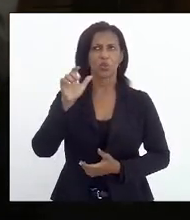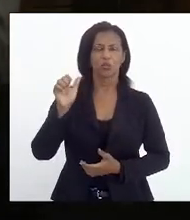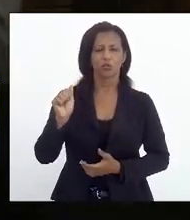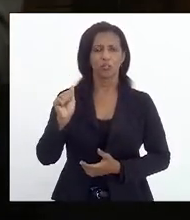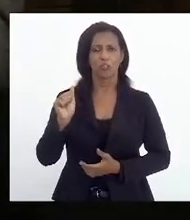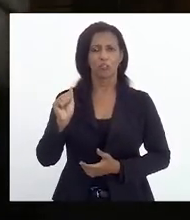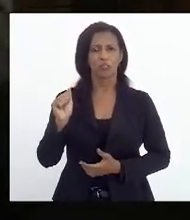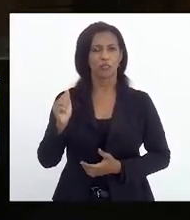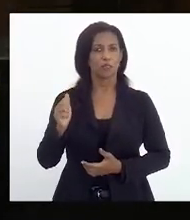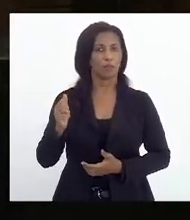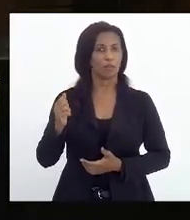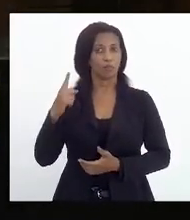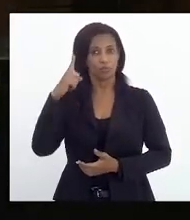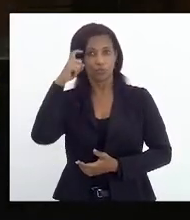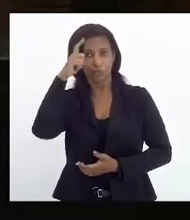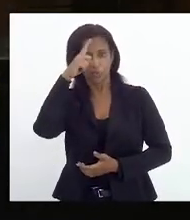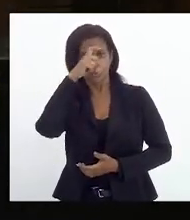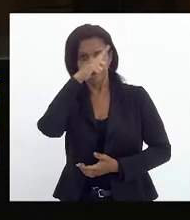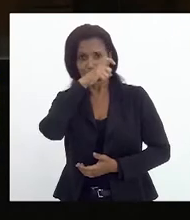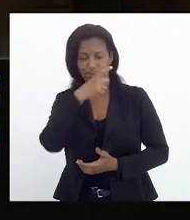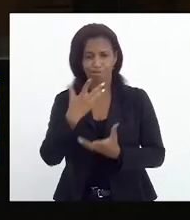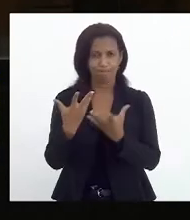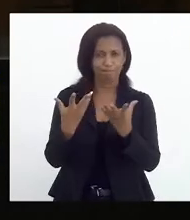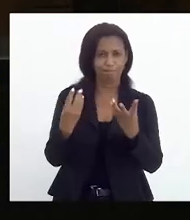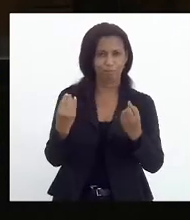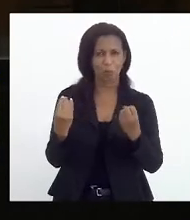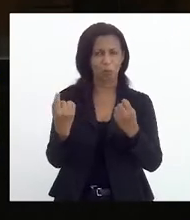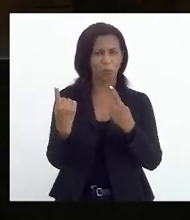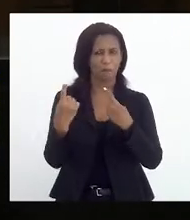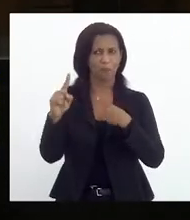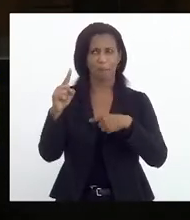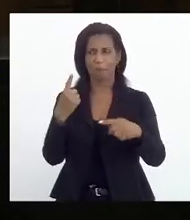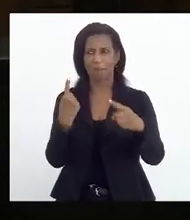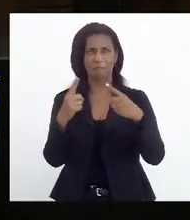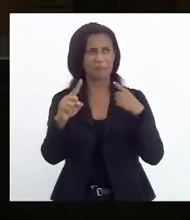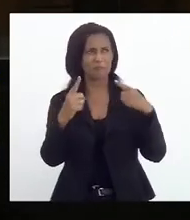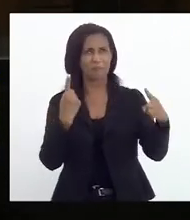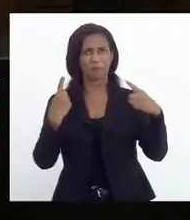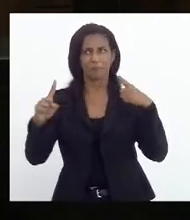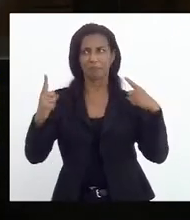intenso e com muitas contradições